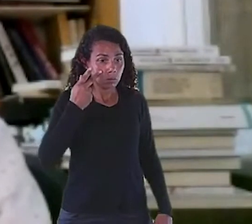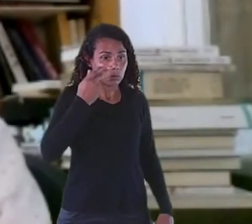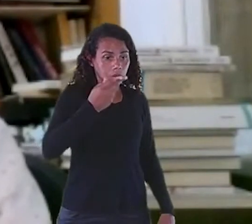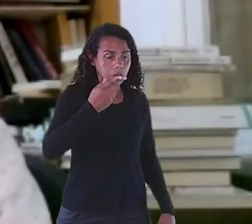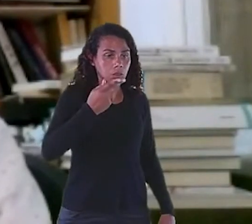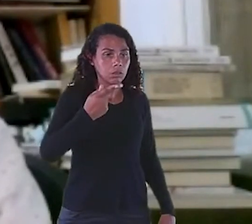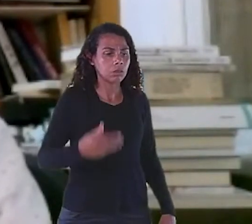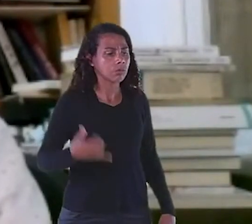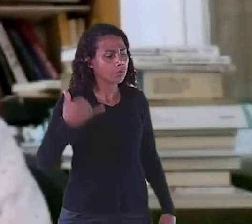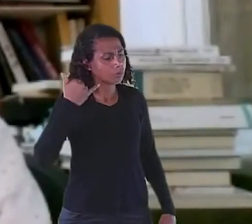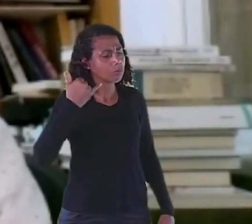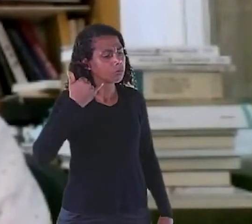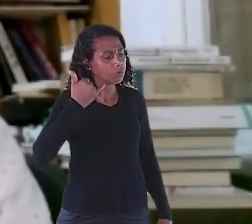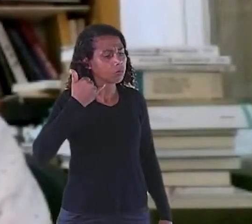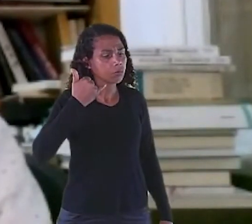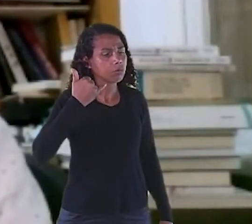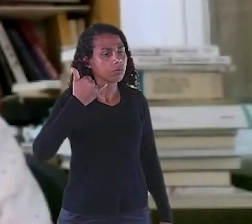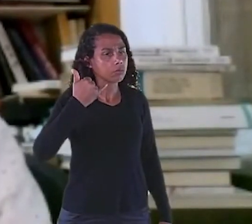Eu